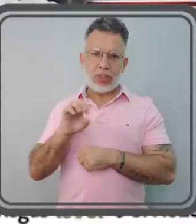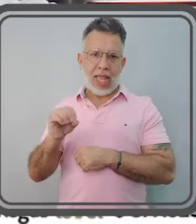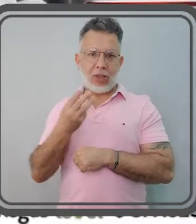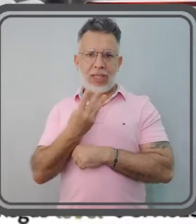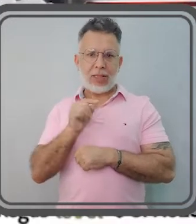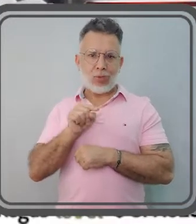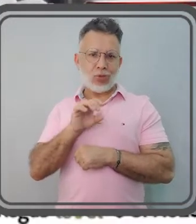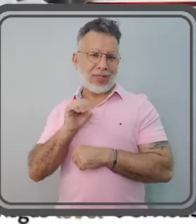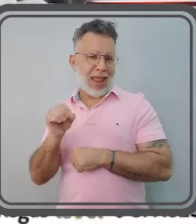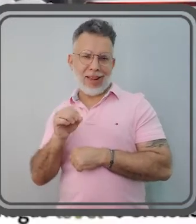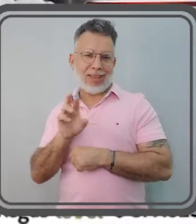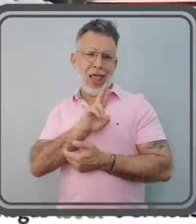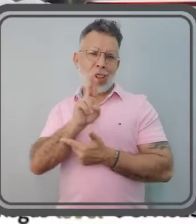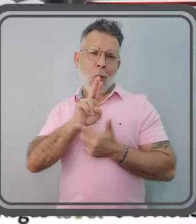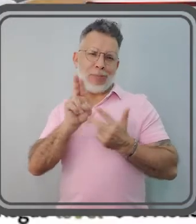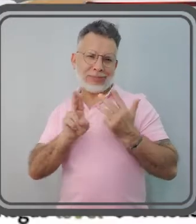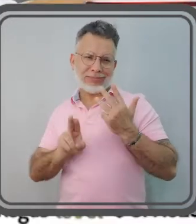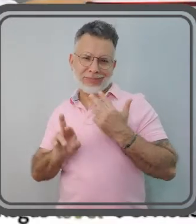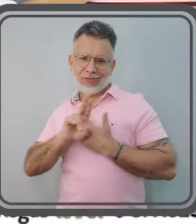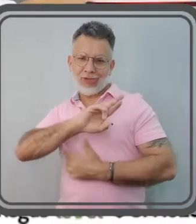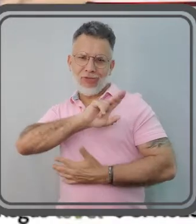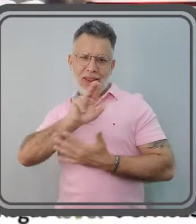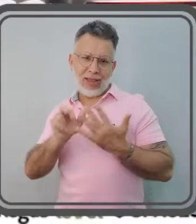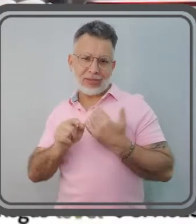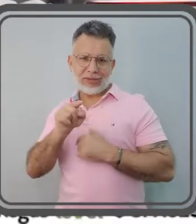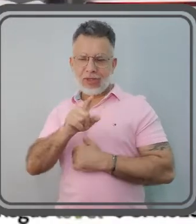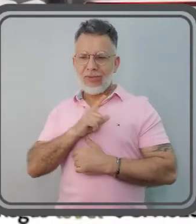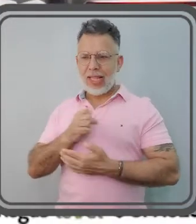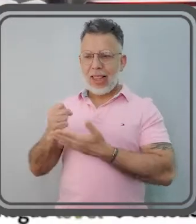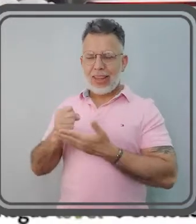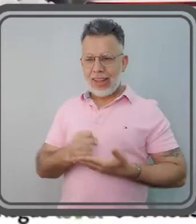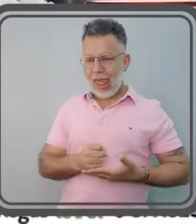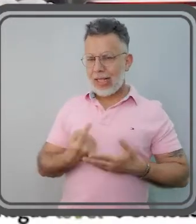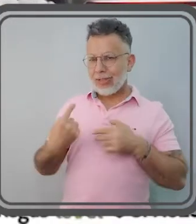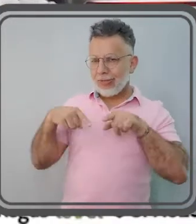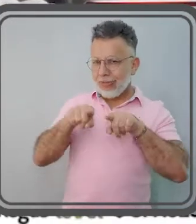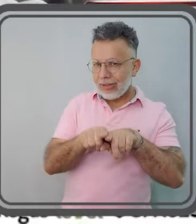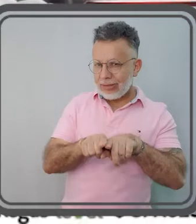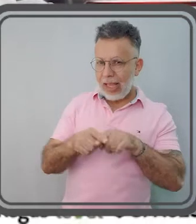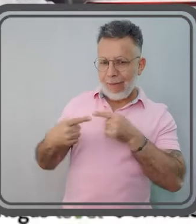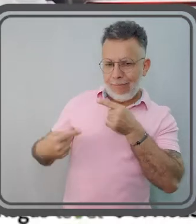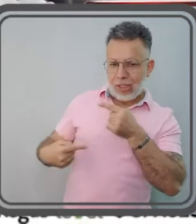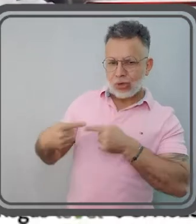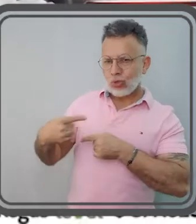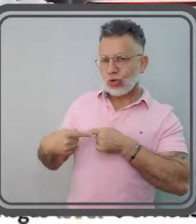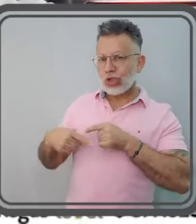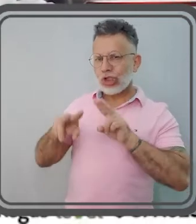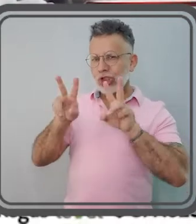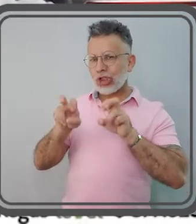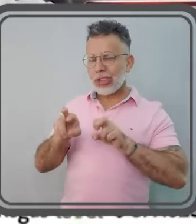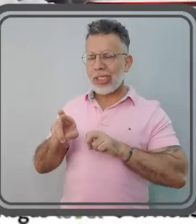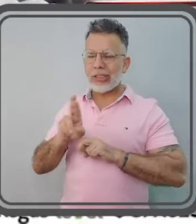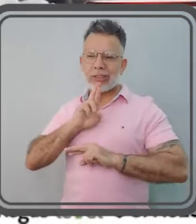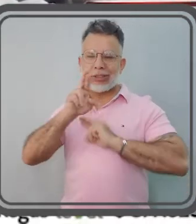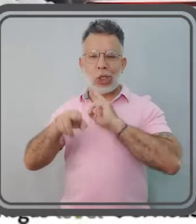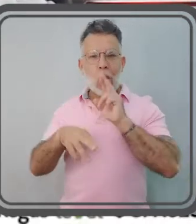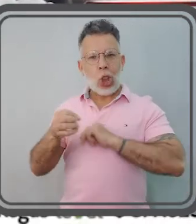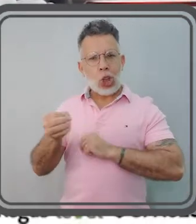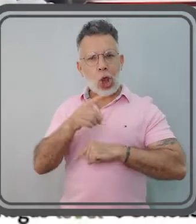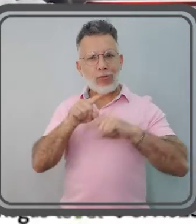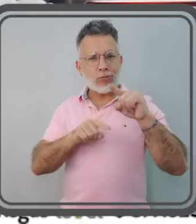os franqueados para discutir soluções, novos produtos? Como é que você está atuando hoje